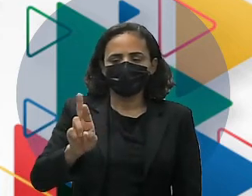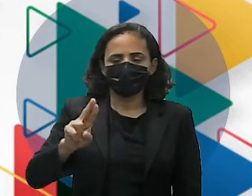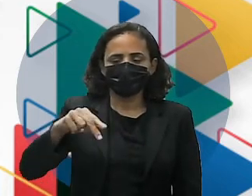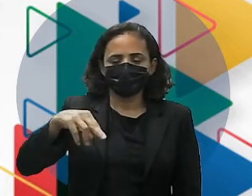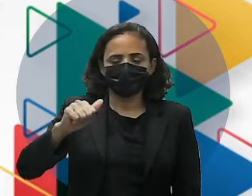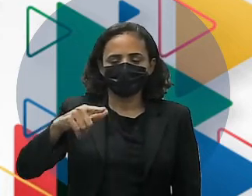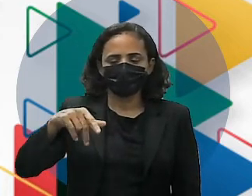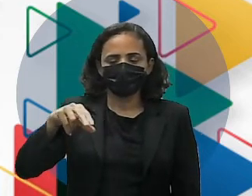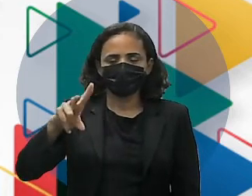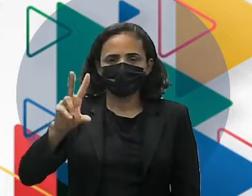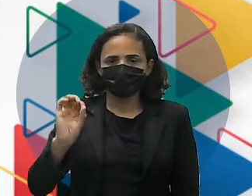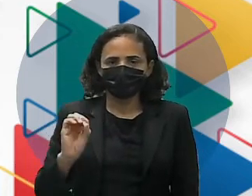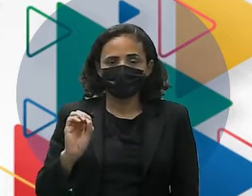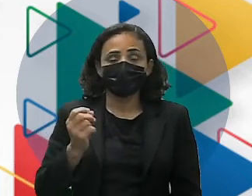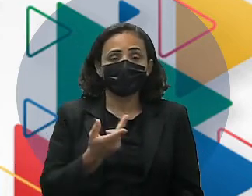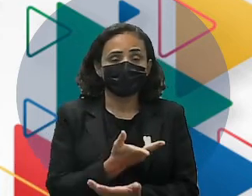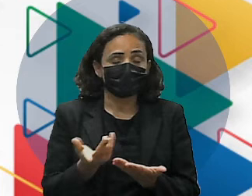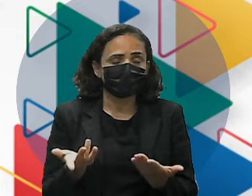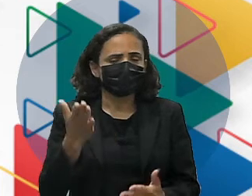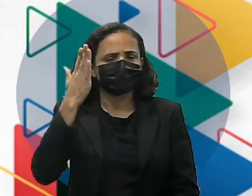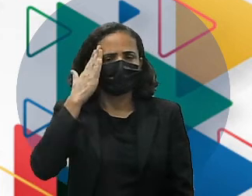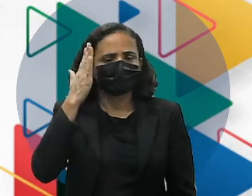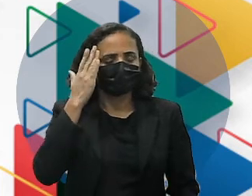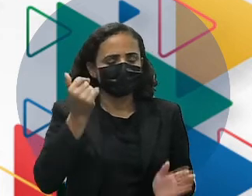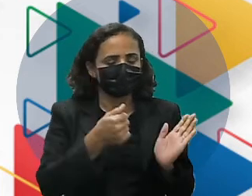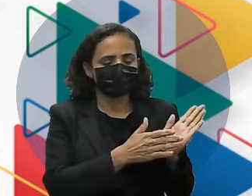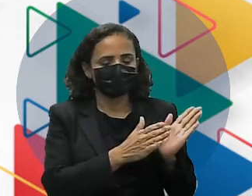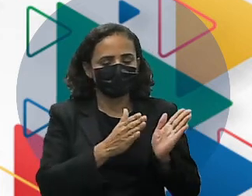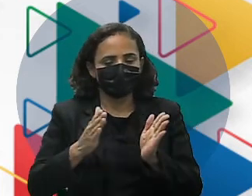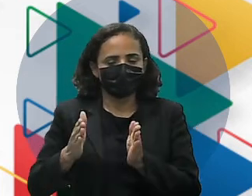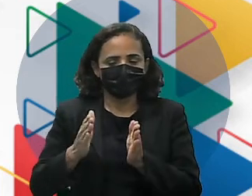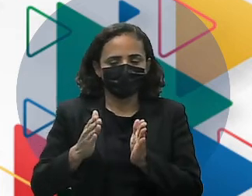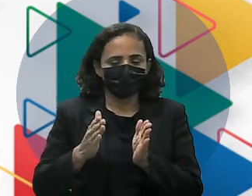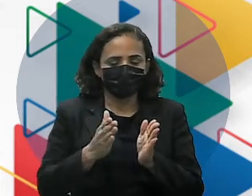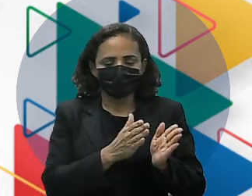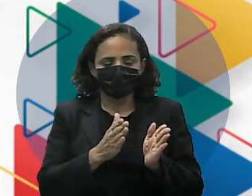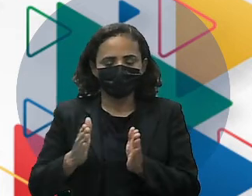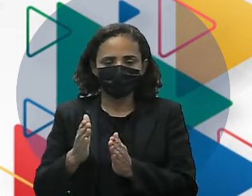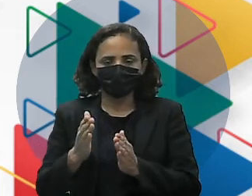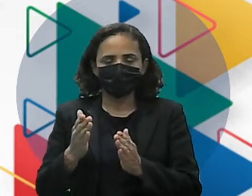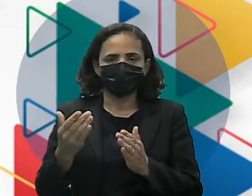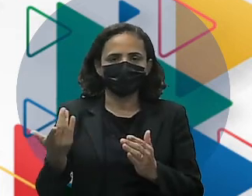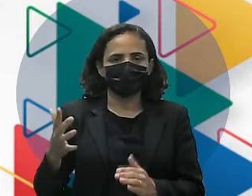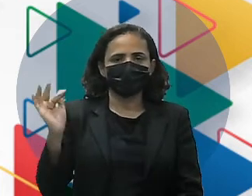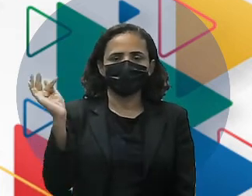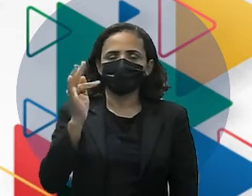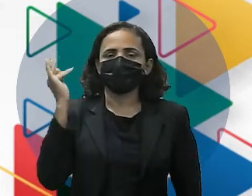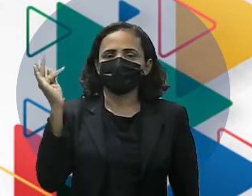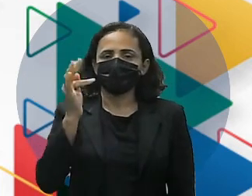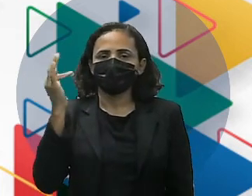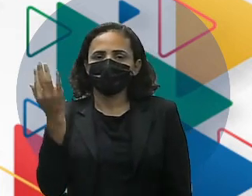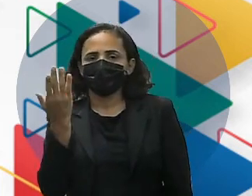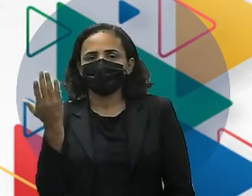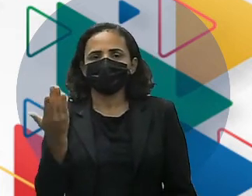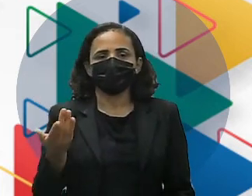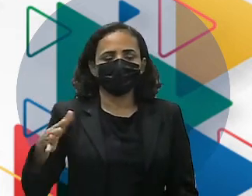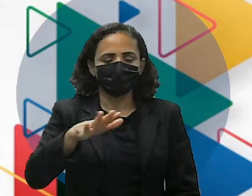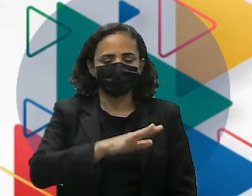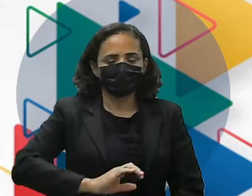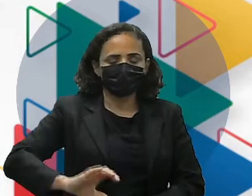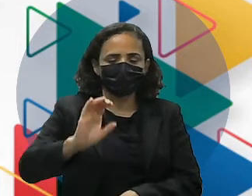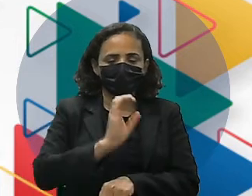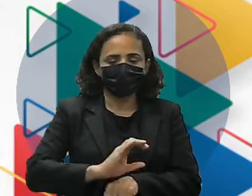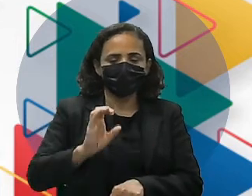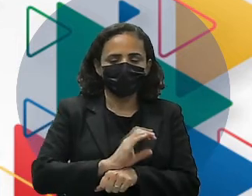em rodovia federal, uma parte em rodovia estadual e o último trecho de